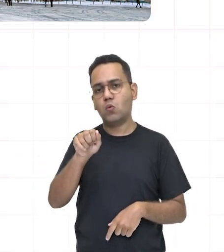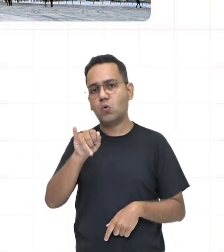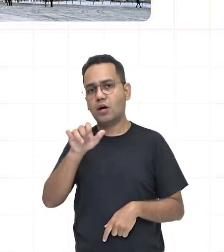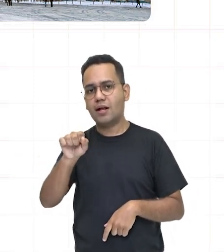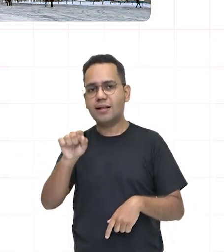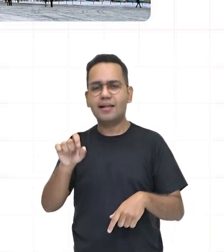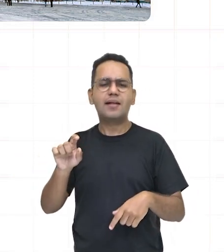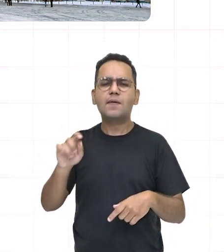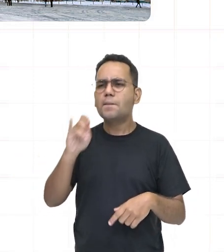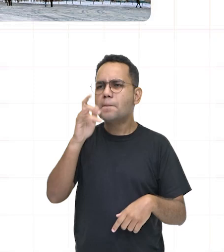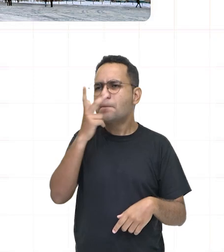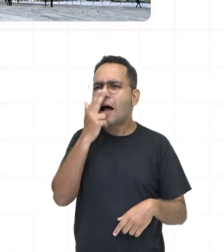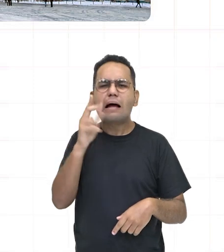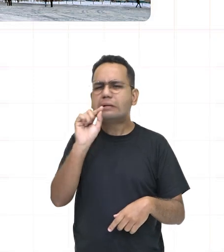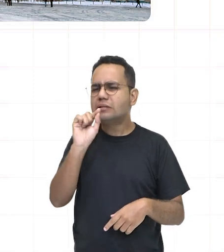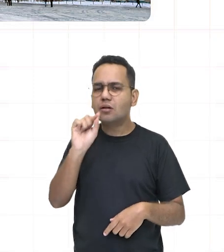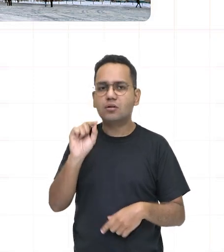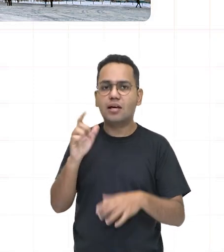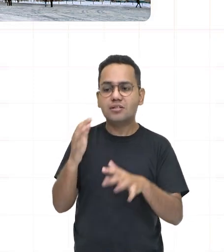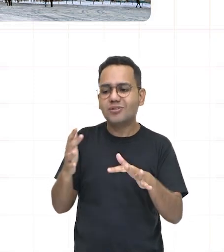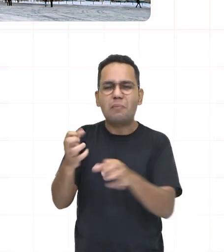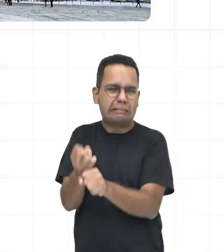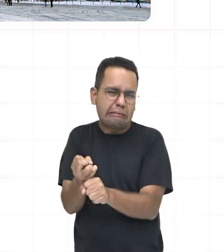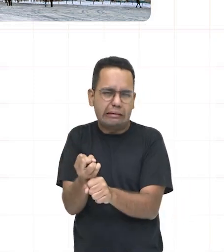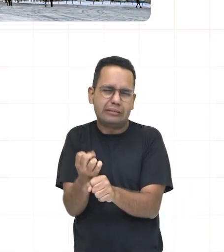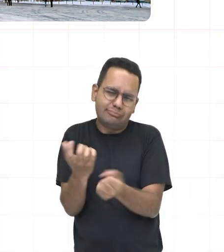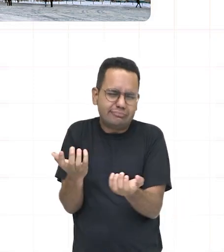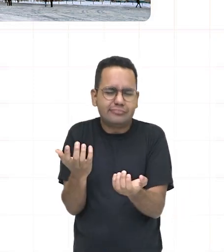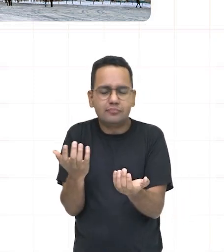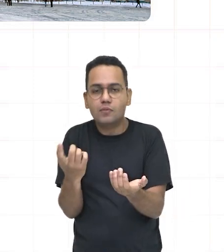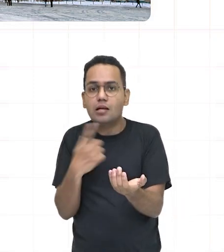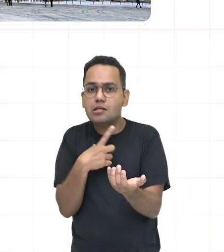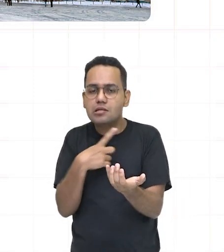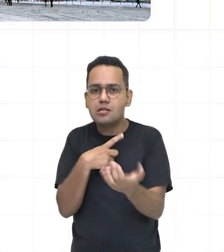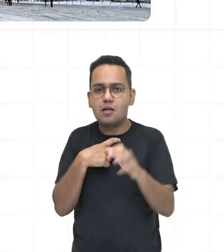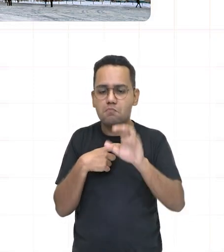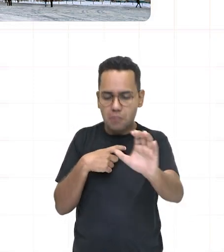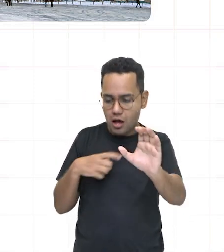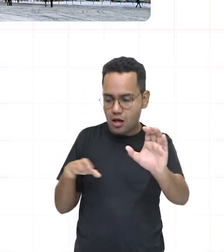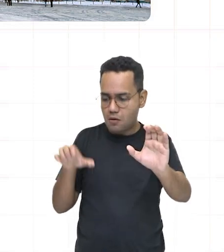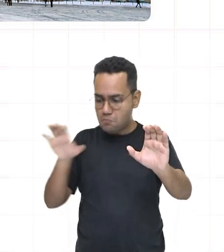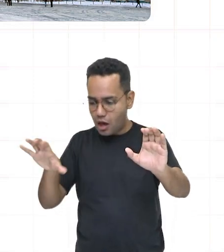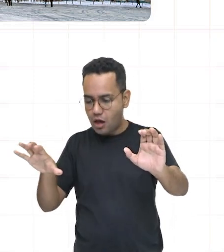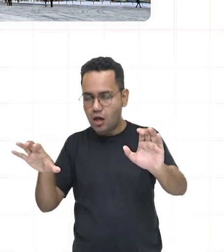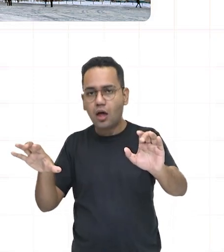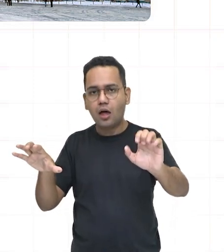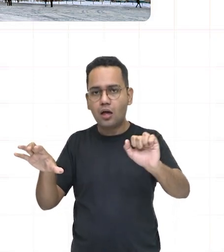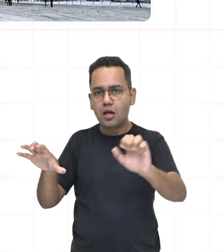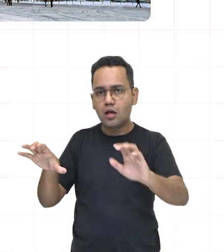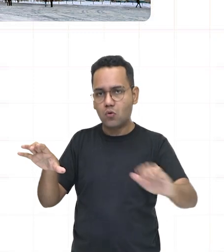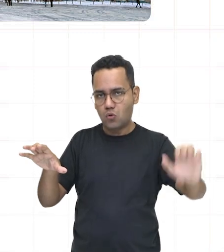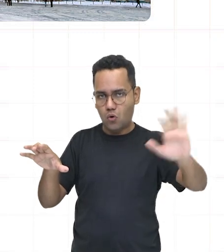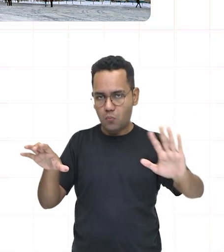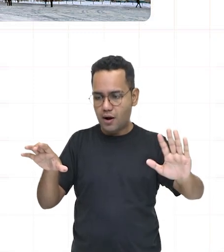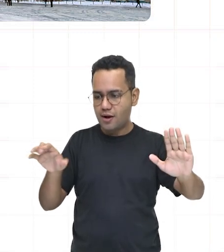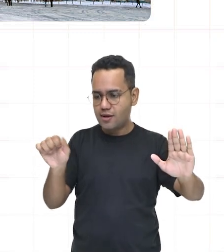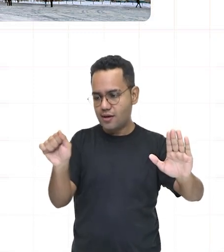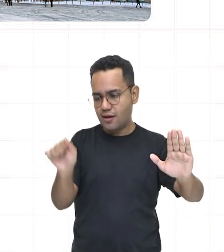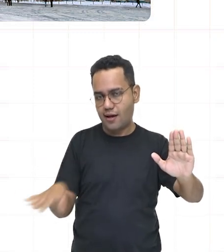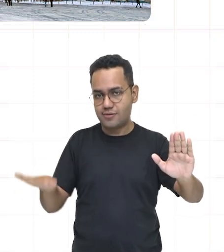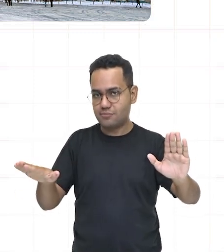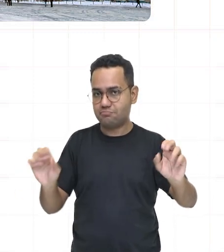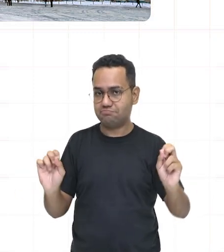desse contínuo terrestre que nós temos ali de Europa somada à Ásia,